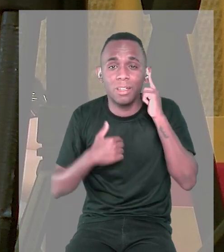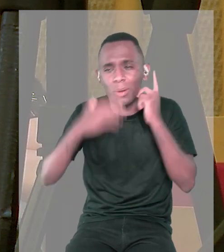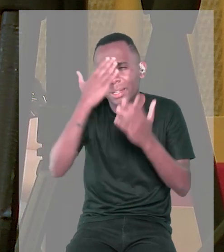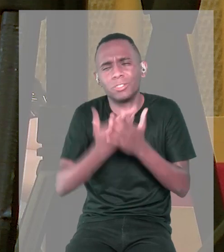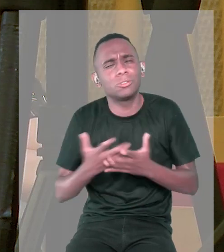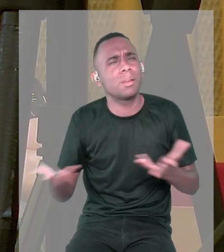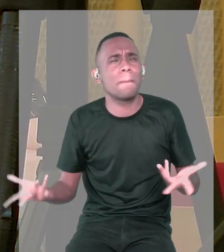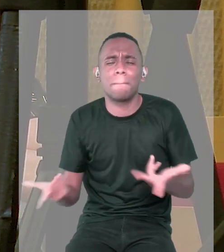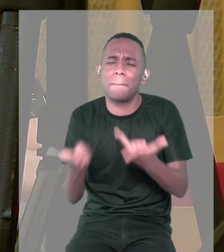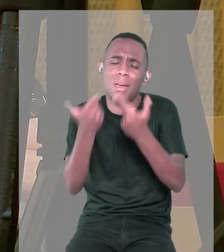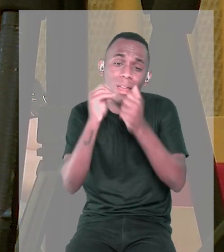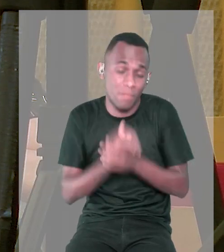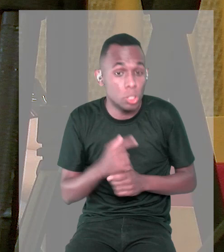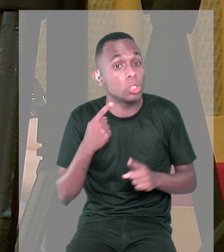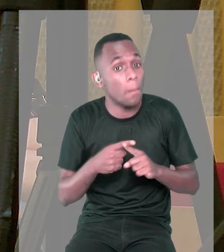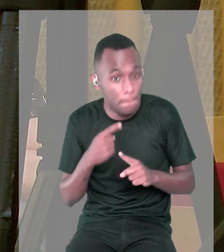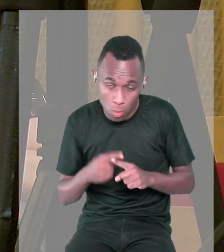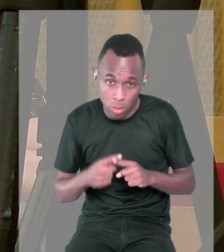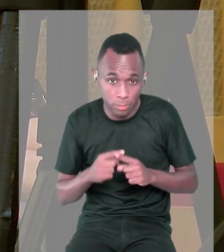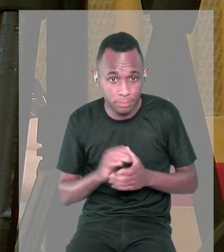a Zambrano consegue